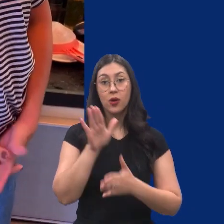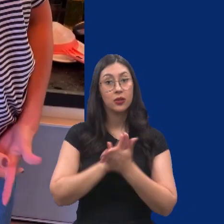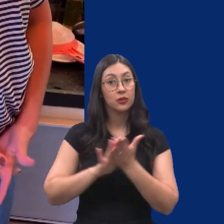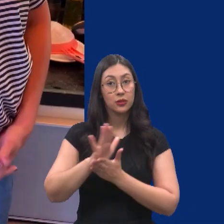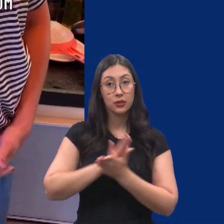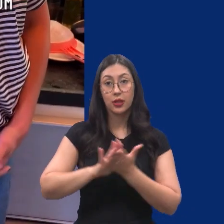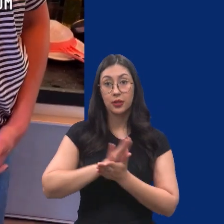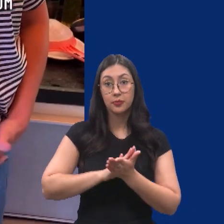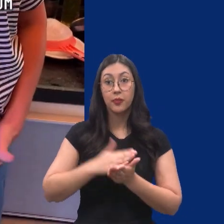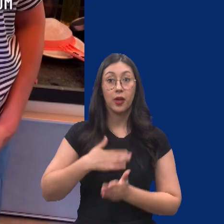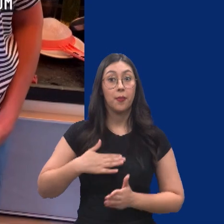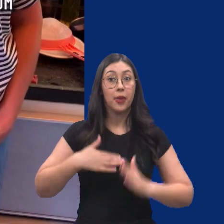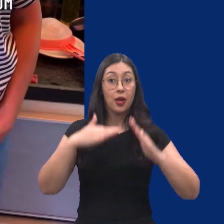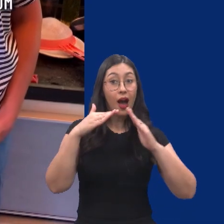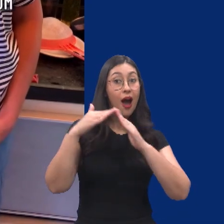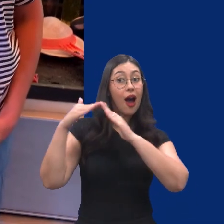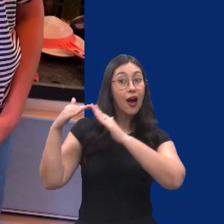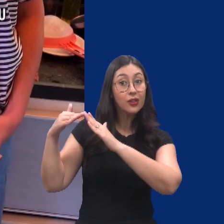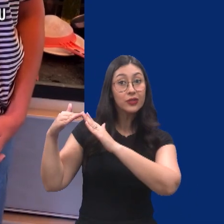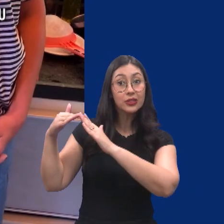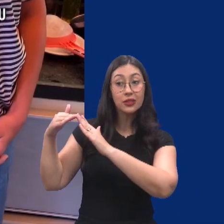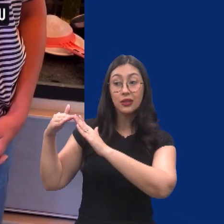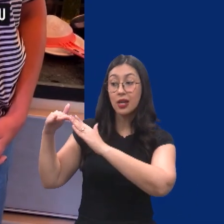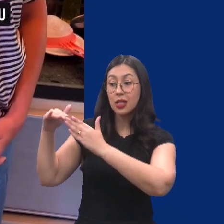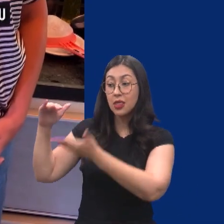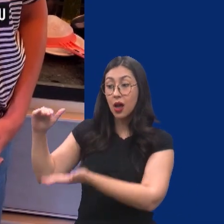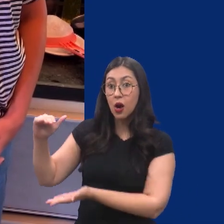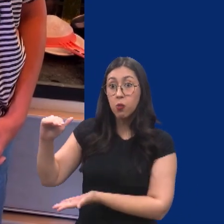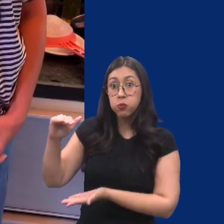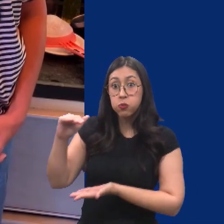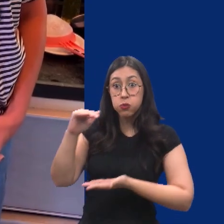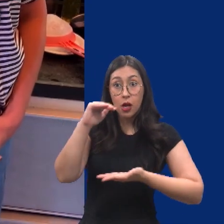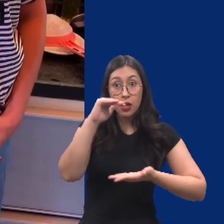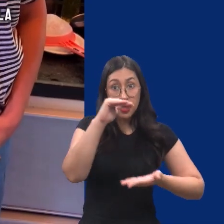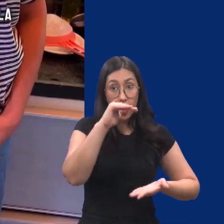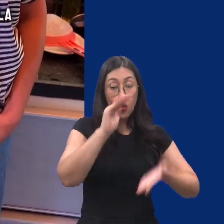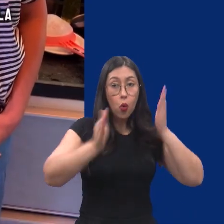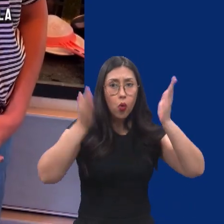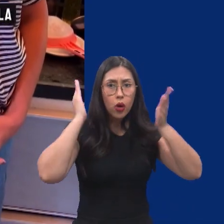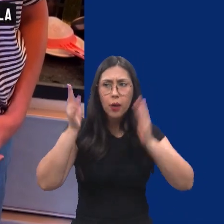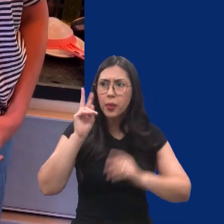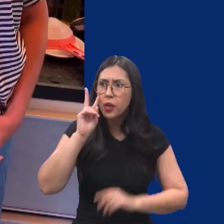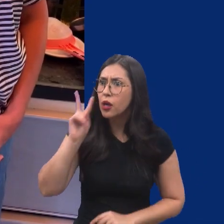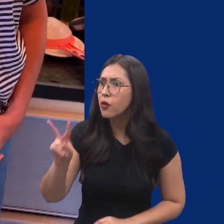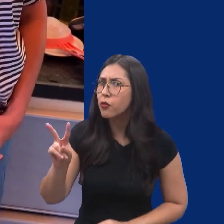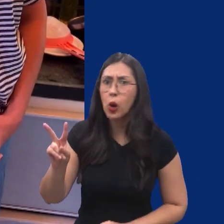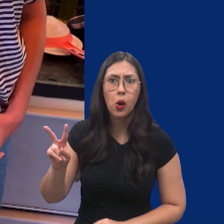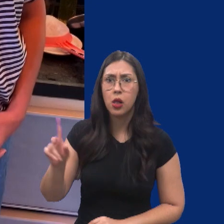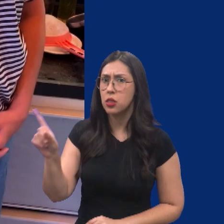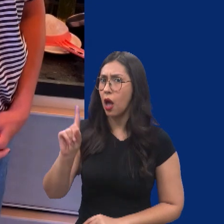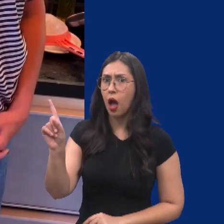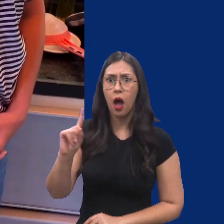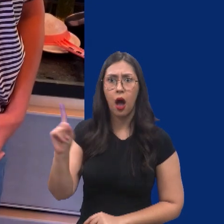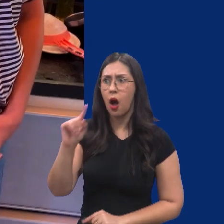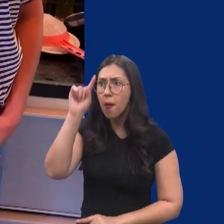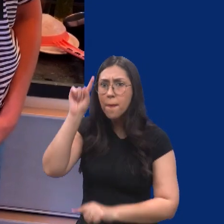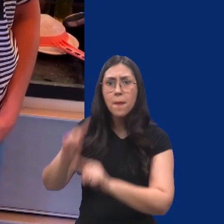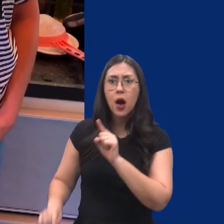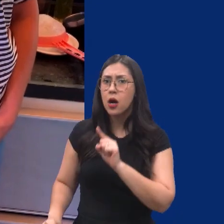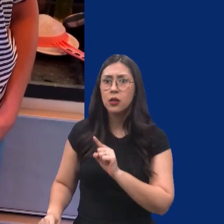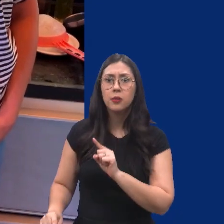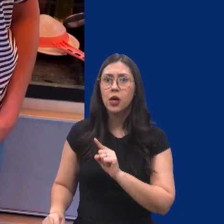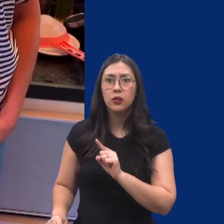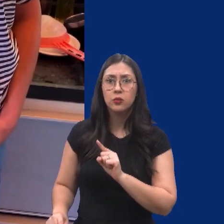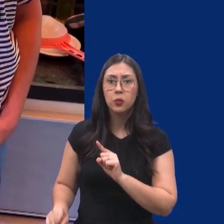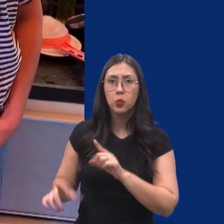minha vizinha que me emprestou um pouco, o caminhão passou, viu a mangueira e ainda cortou a dela também, tá? E sem